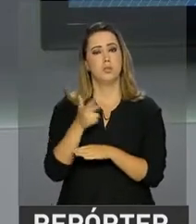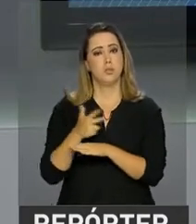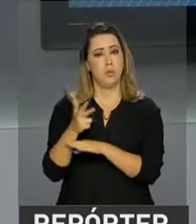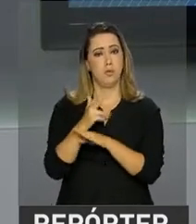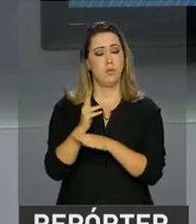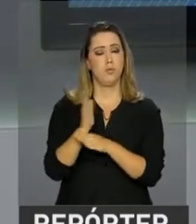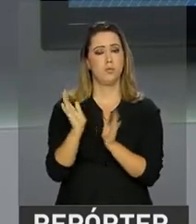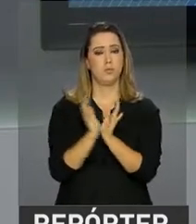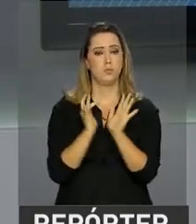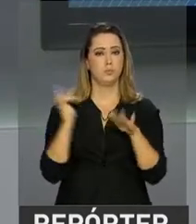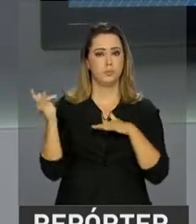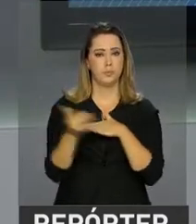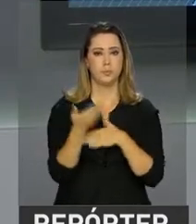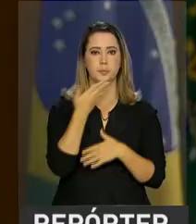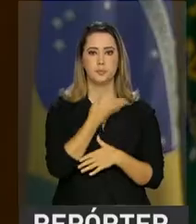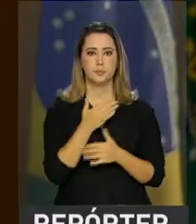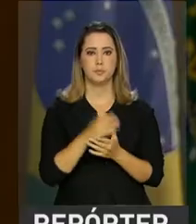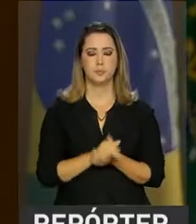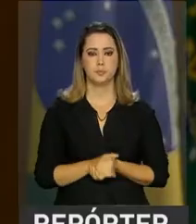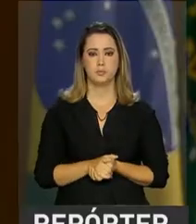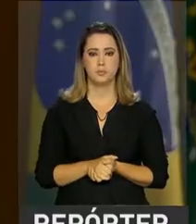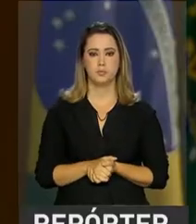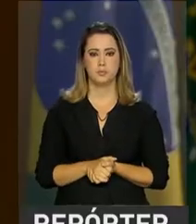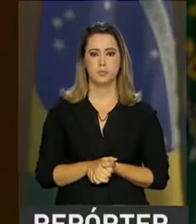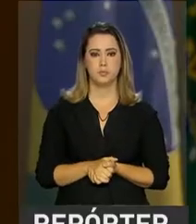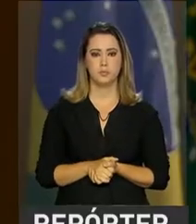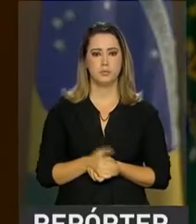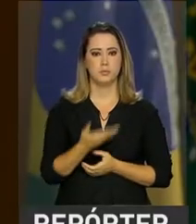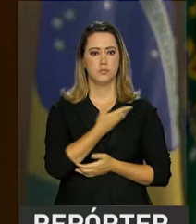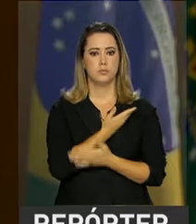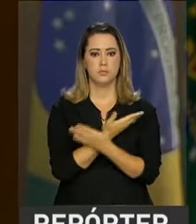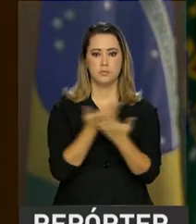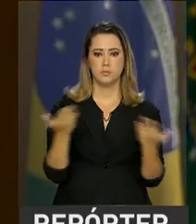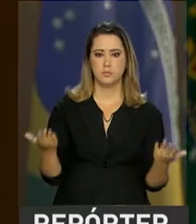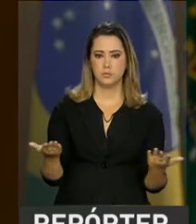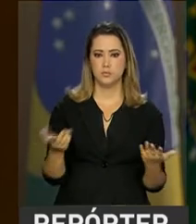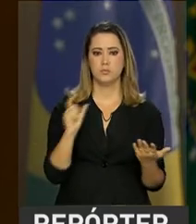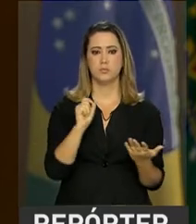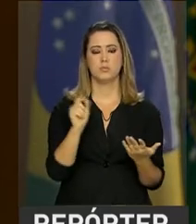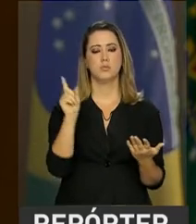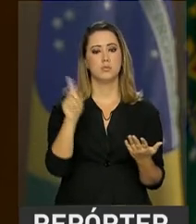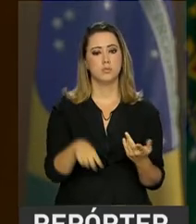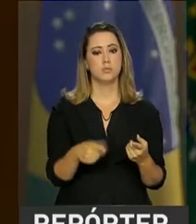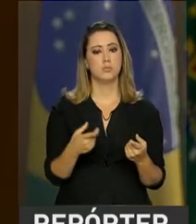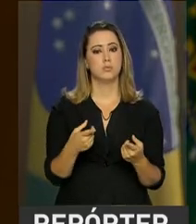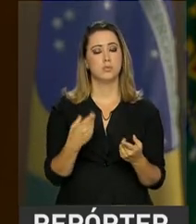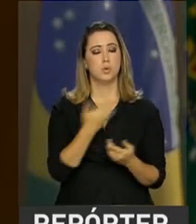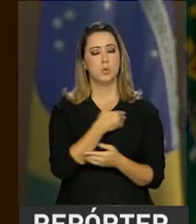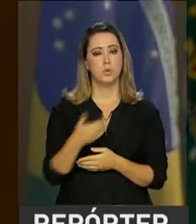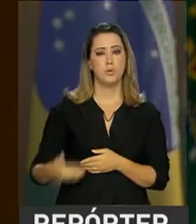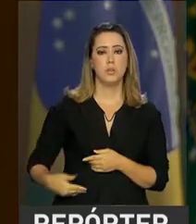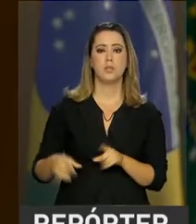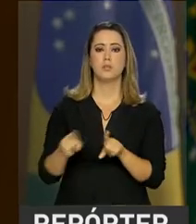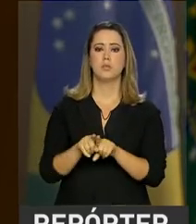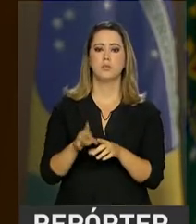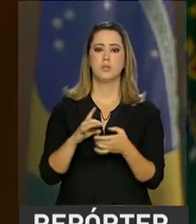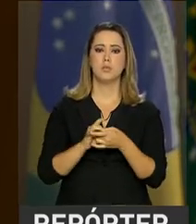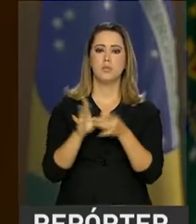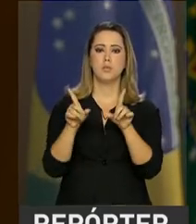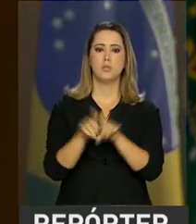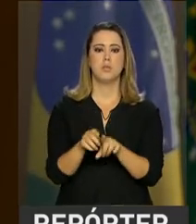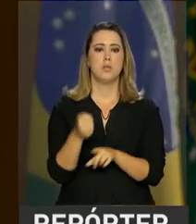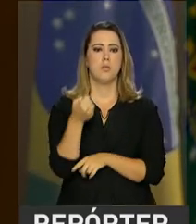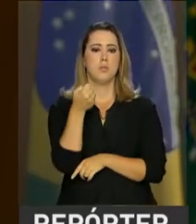hoje nas redes sociais meus amigos meus amigos o governo liberou